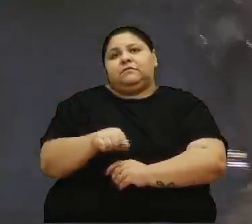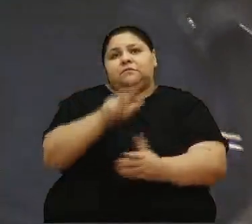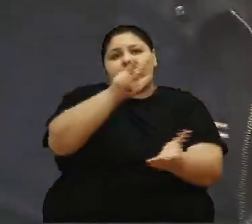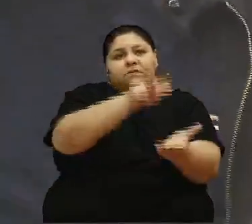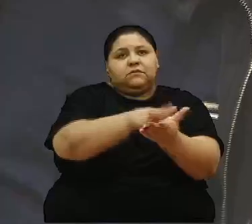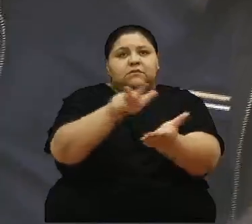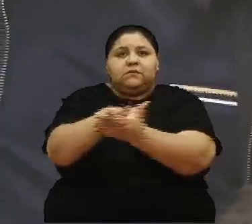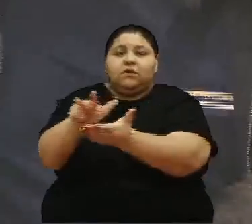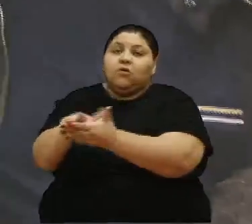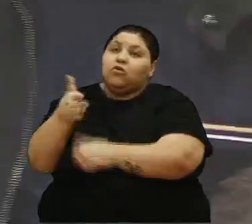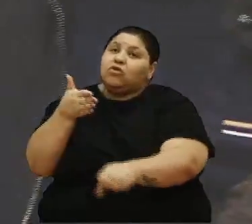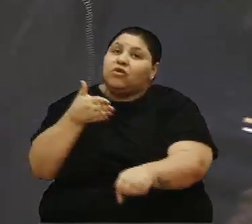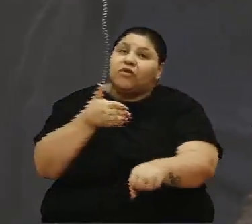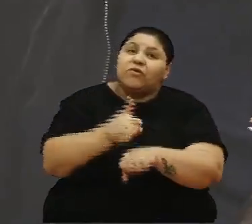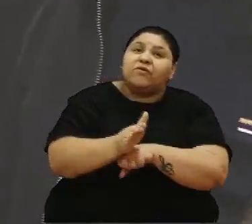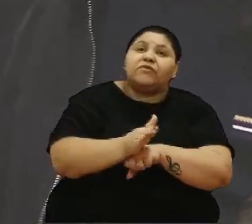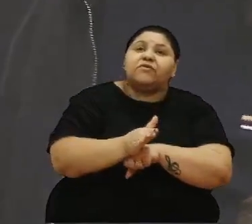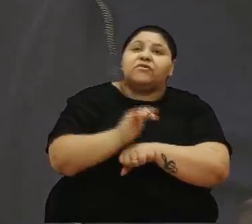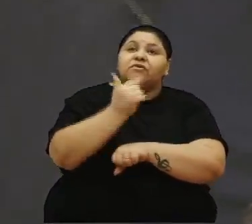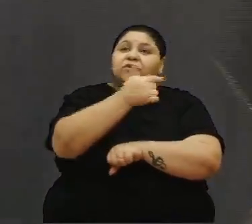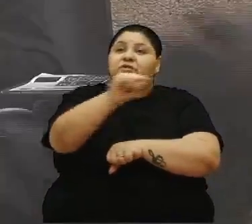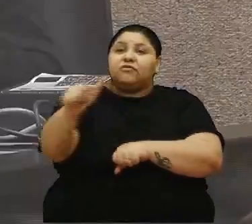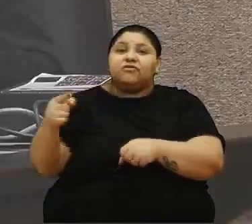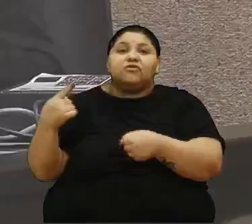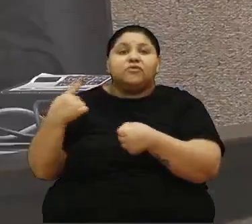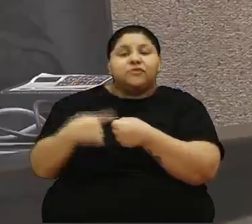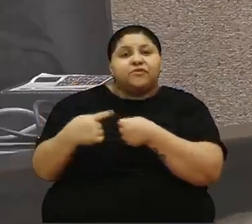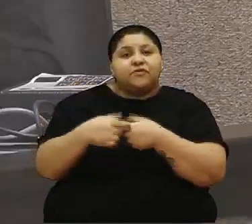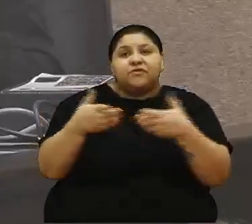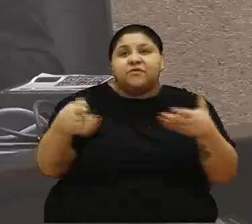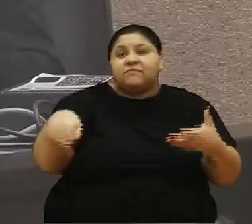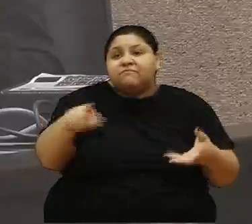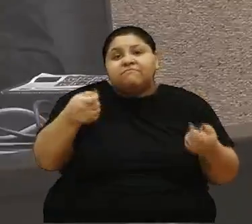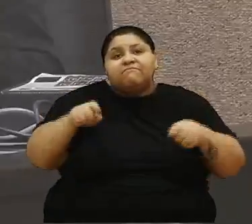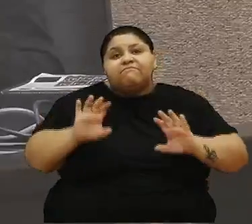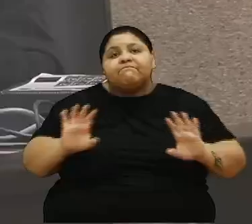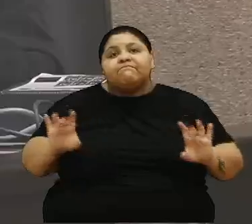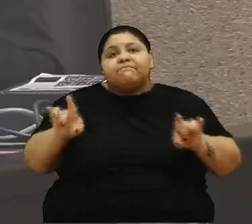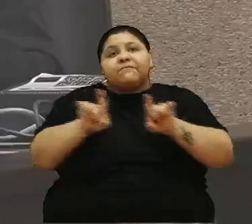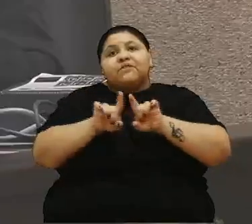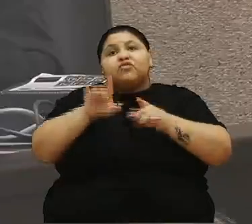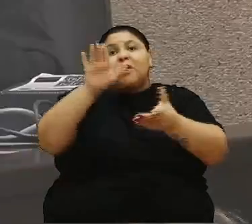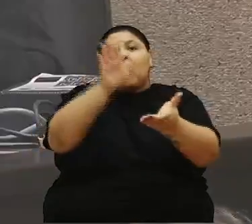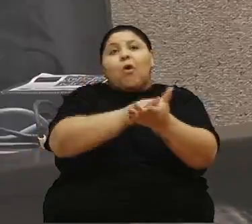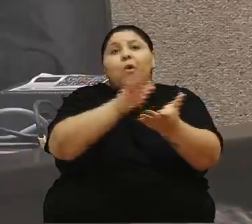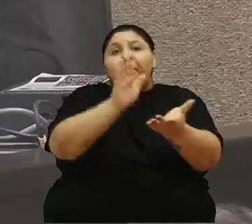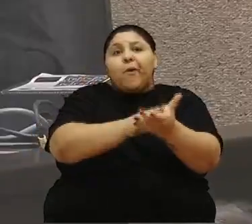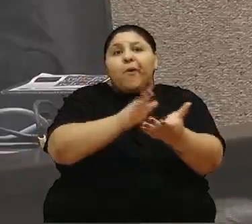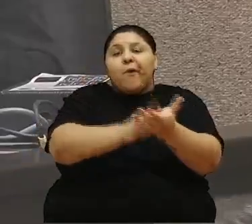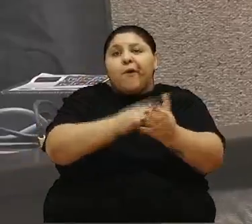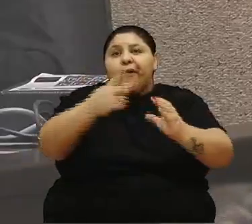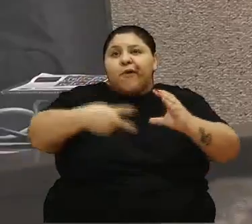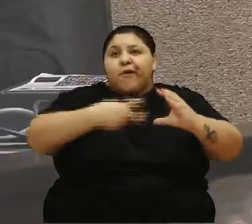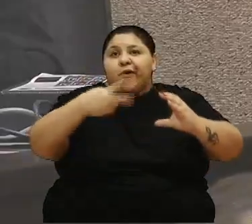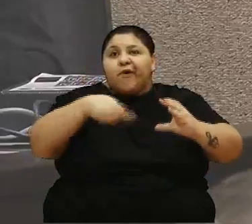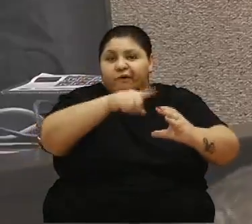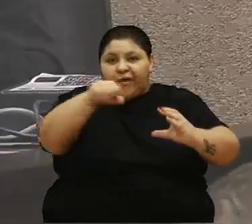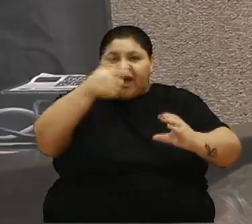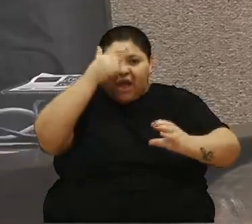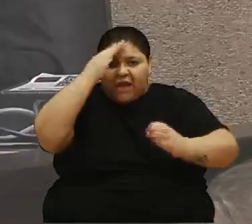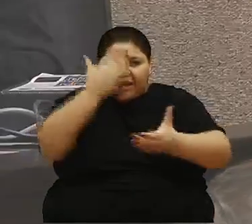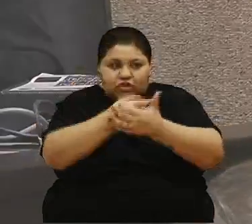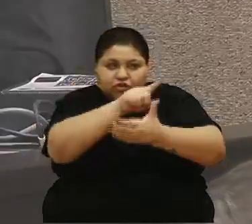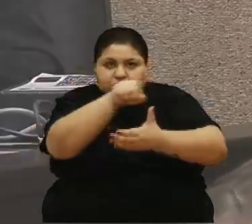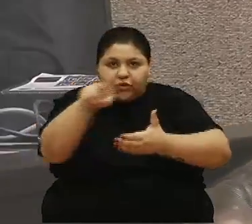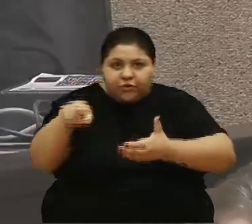a participação dos outros municípios, e que a gente precisa também de uma cobrança. A Câmara, entre nós, acho que todos,